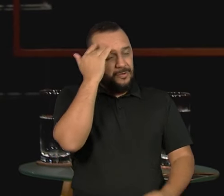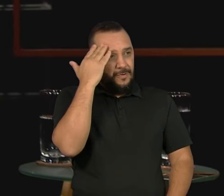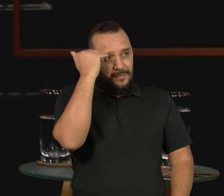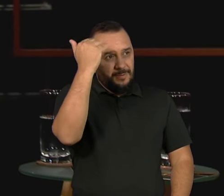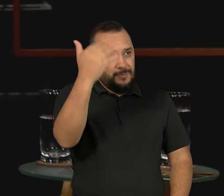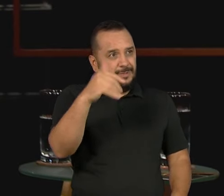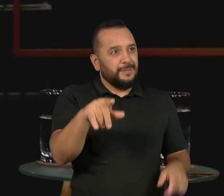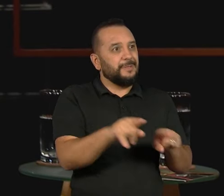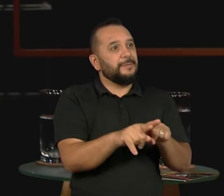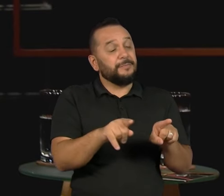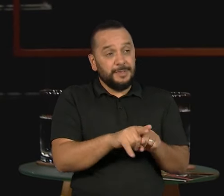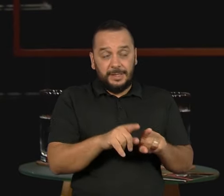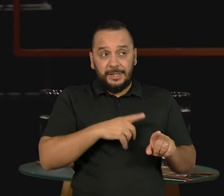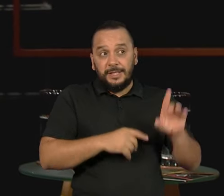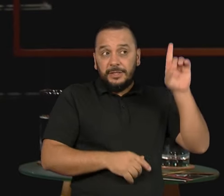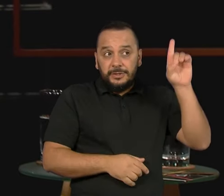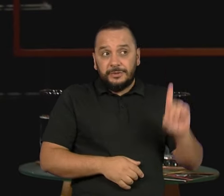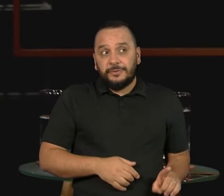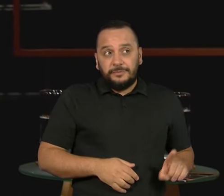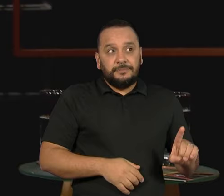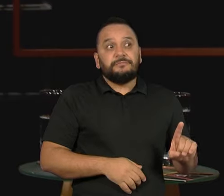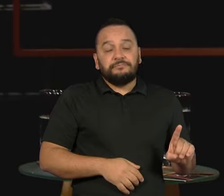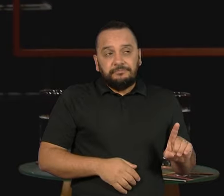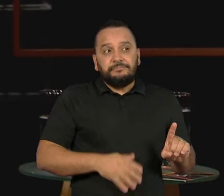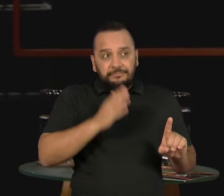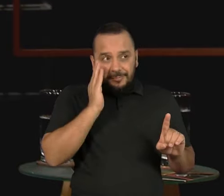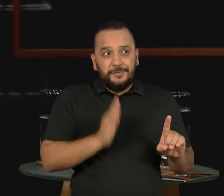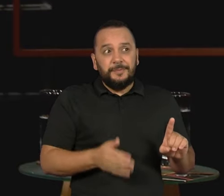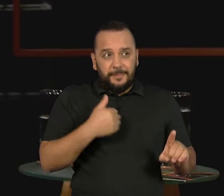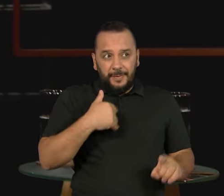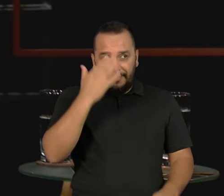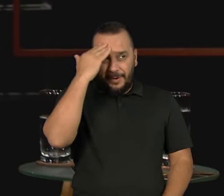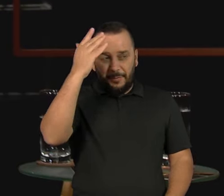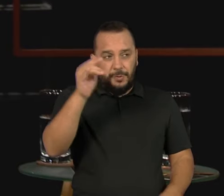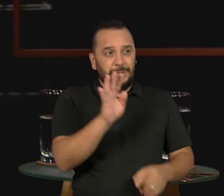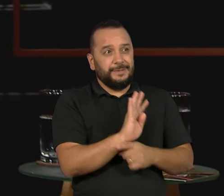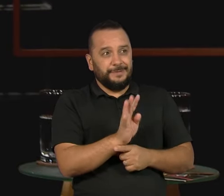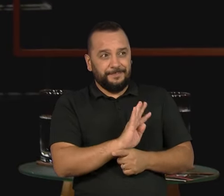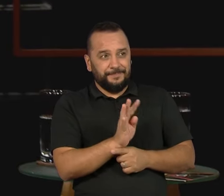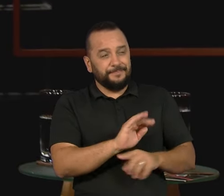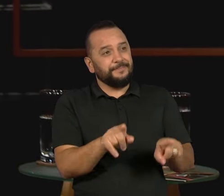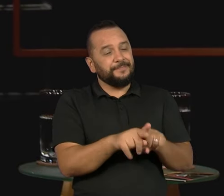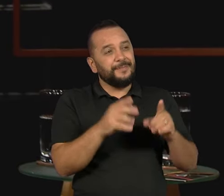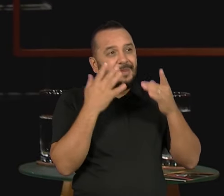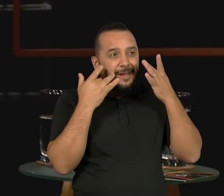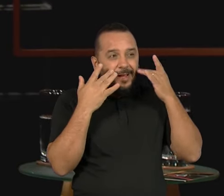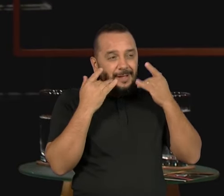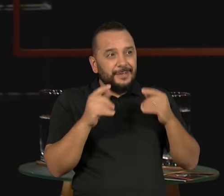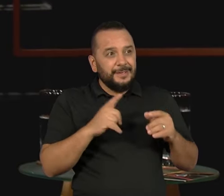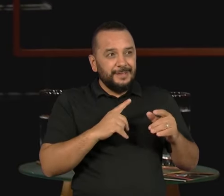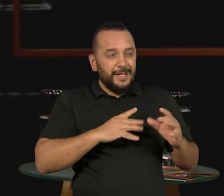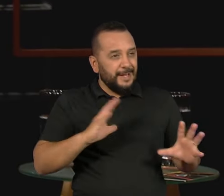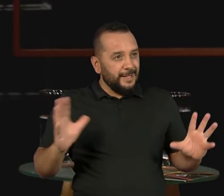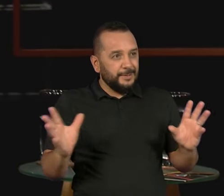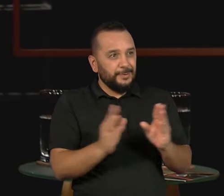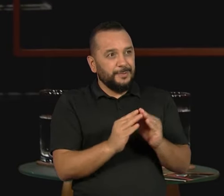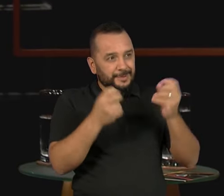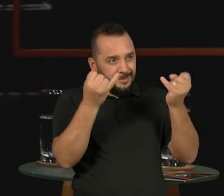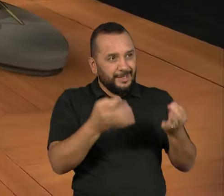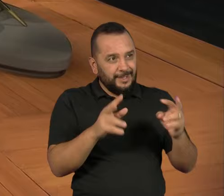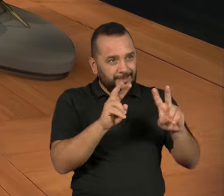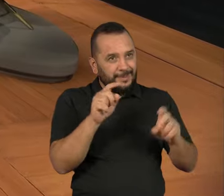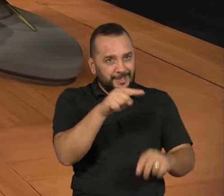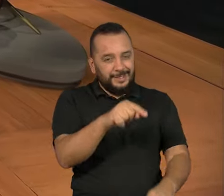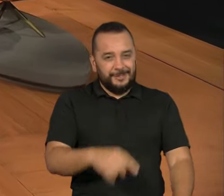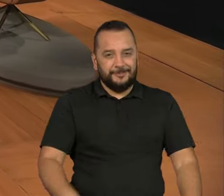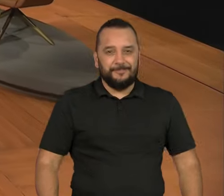e dirigido por alguém que já era um grande nome no cinema e no teatro. E a gente fez um quadro sobre ele. Olha lá.